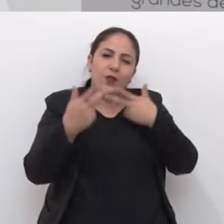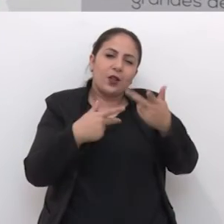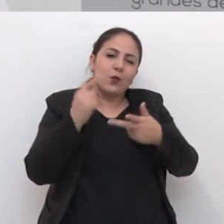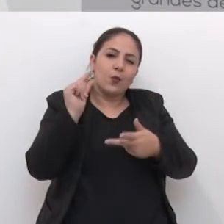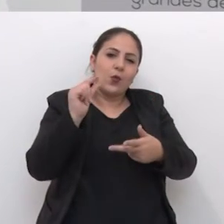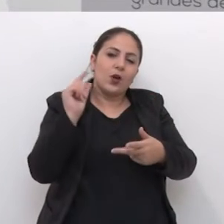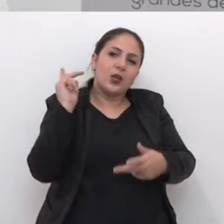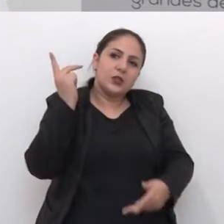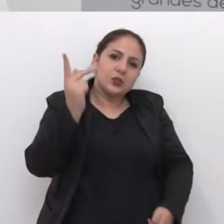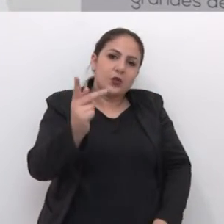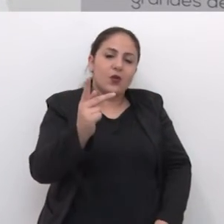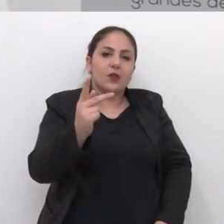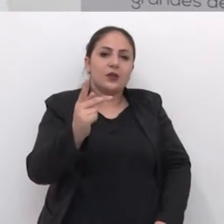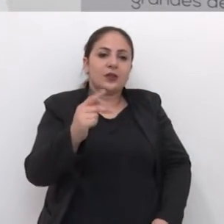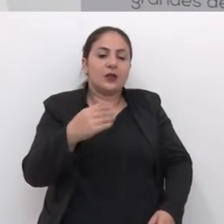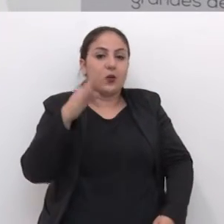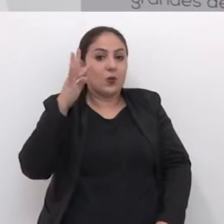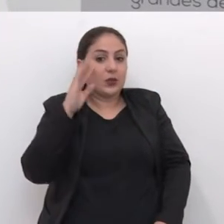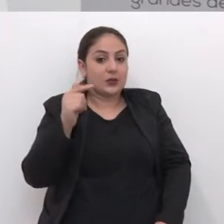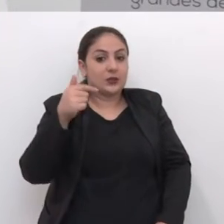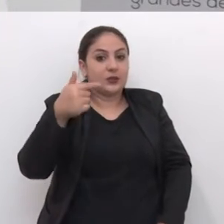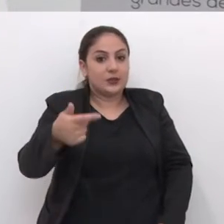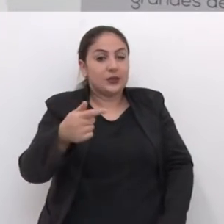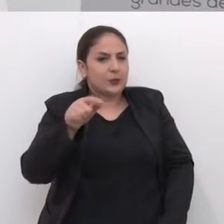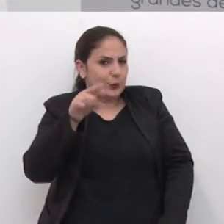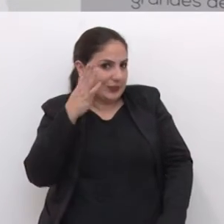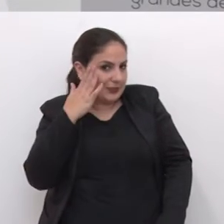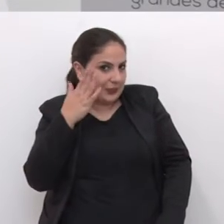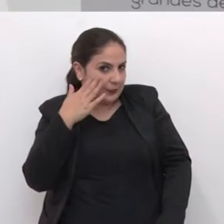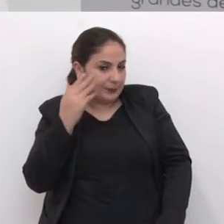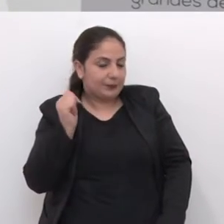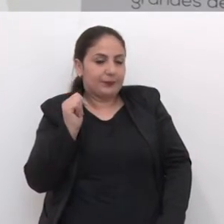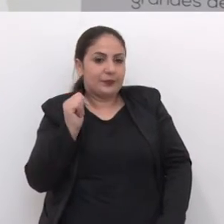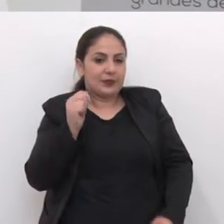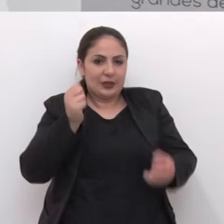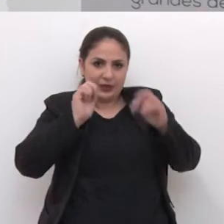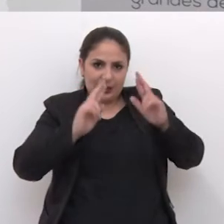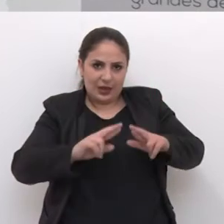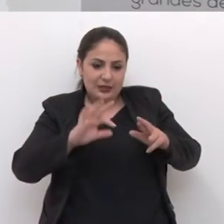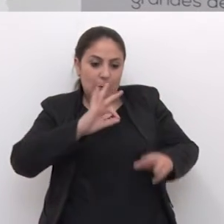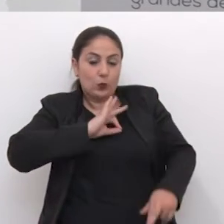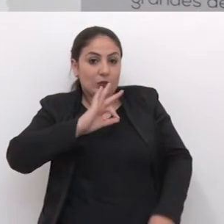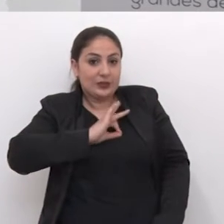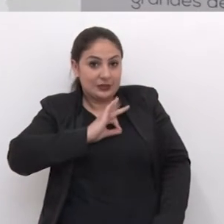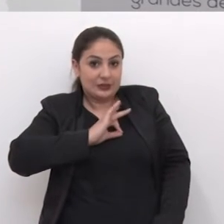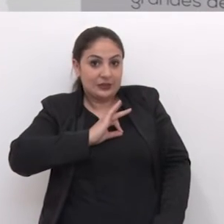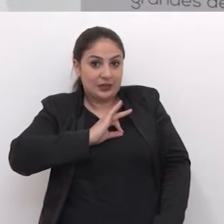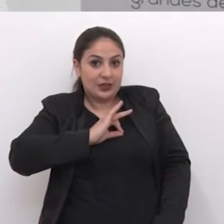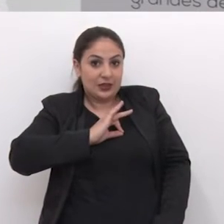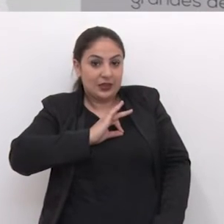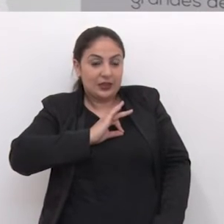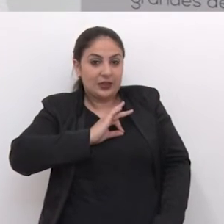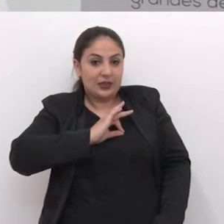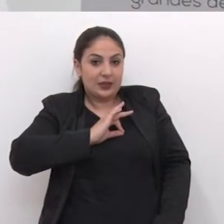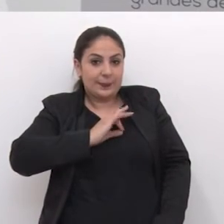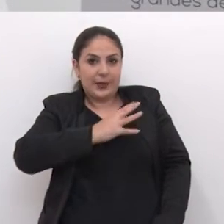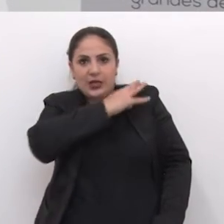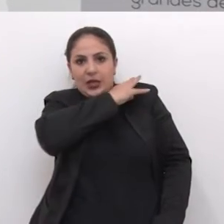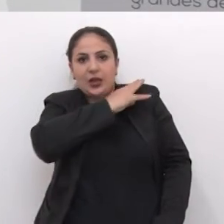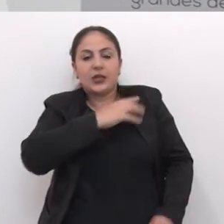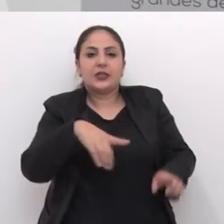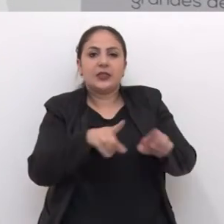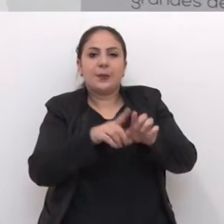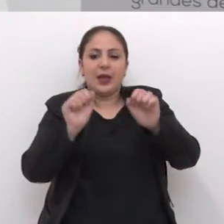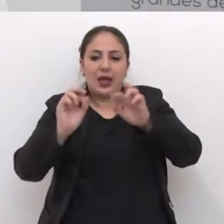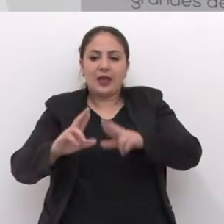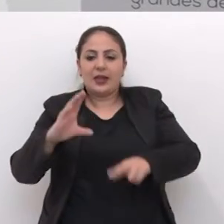contar um pouco da história da Fundação na próxima quarta, só para vocês terem uma ideia. A área da Brigada Militar e